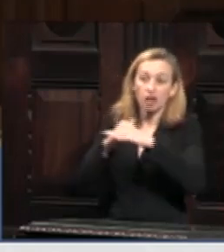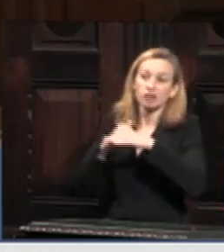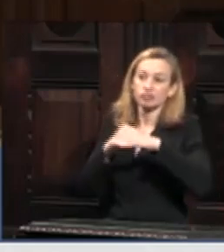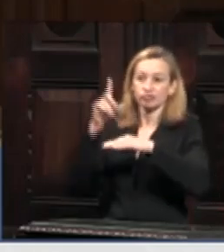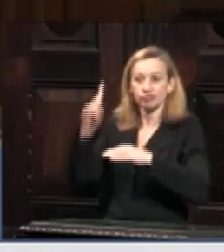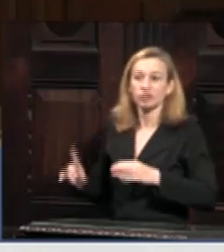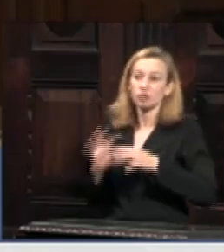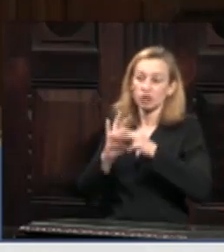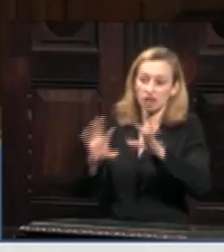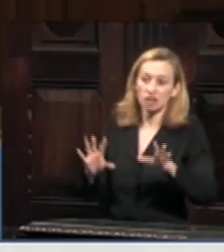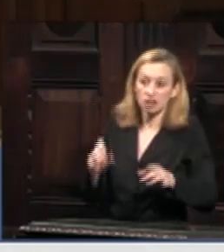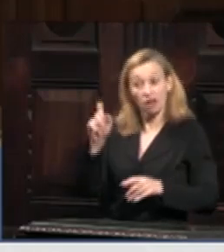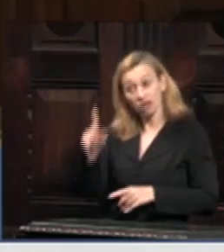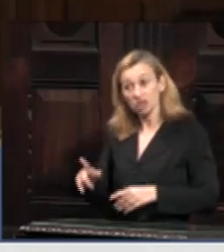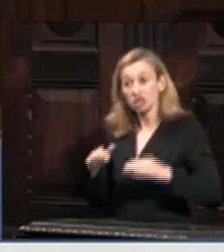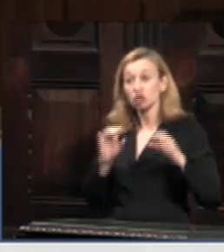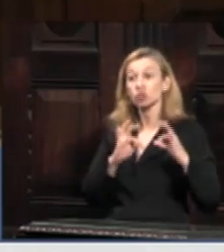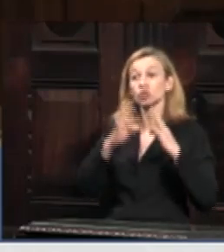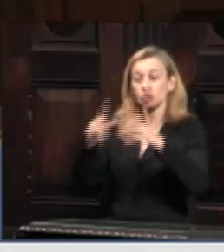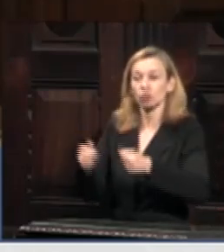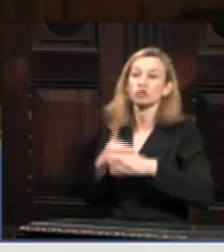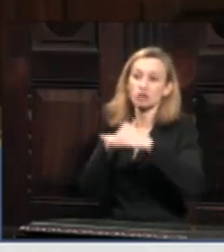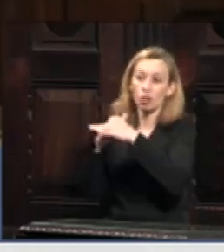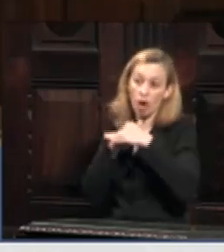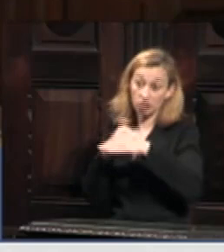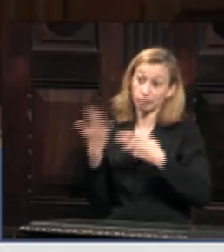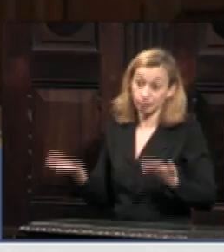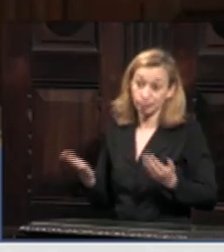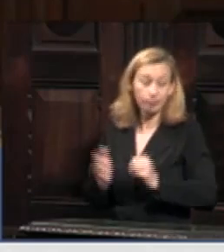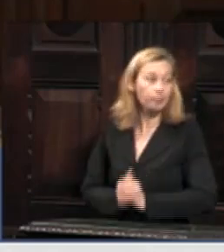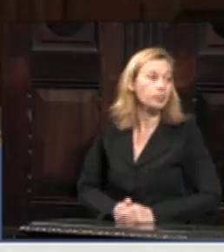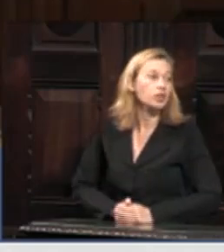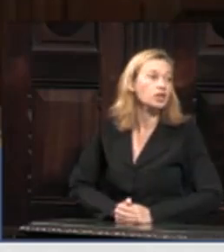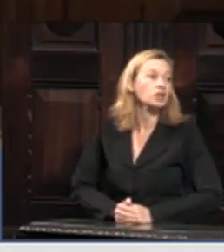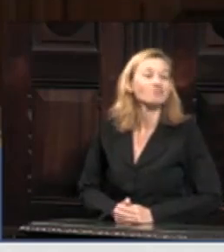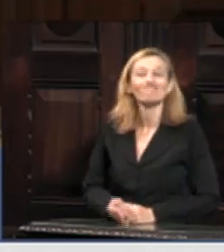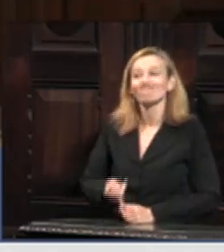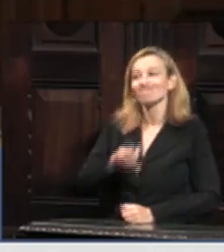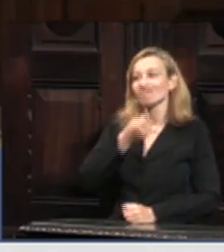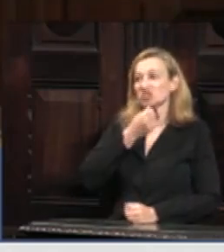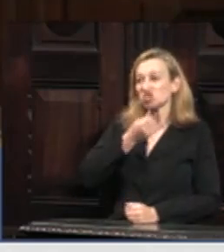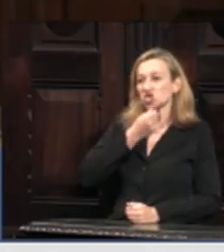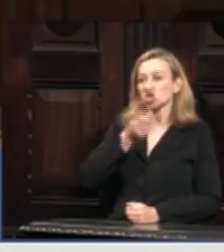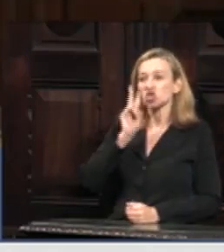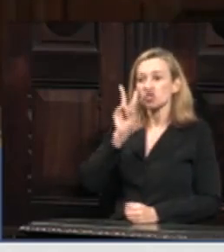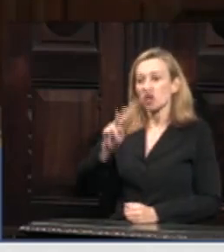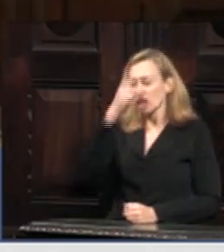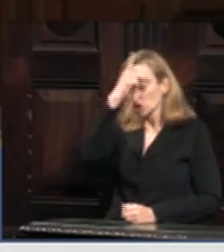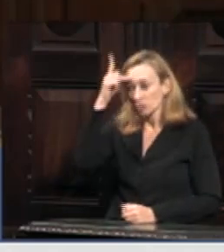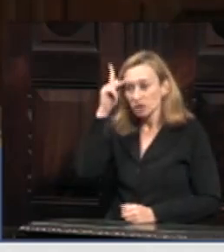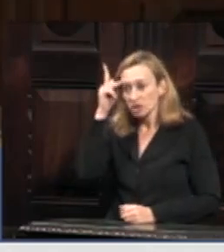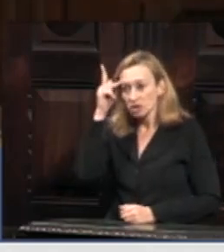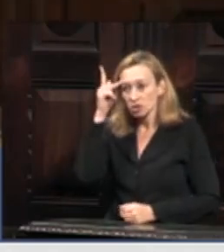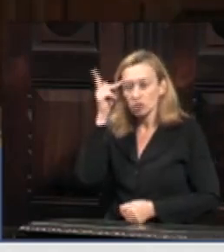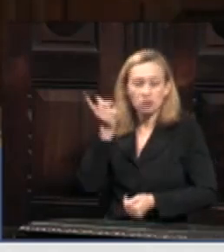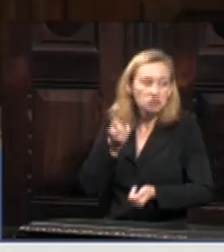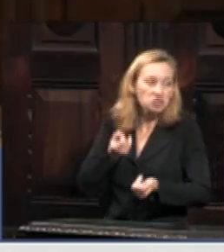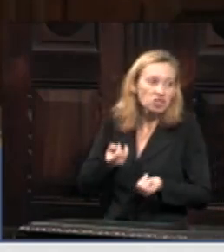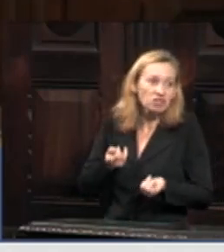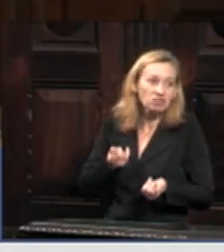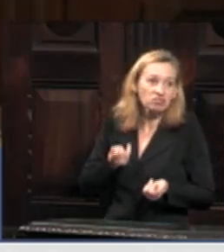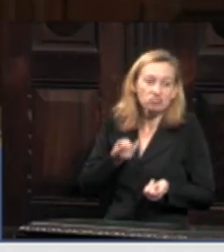todos são iguais. É o único instante que todos são iguais. E é triste ver as pessoas